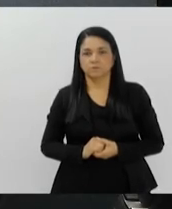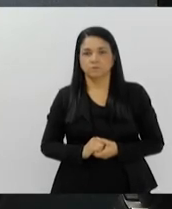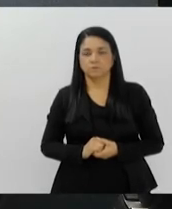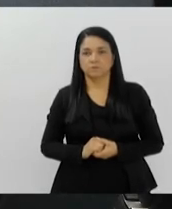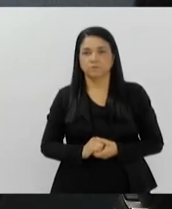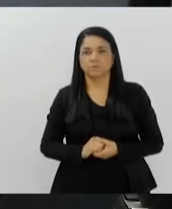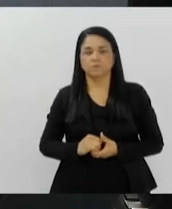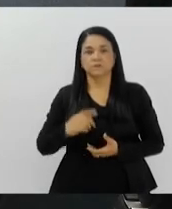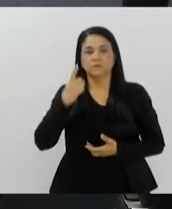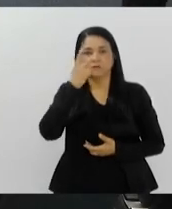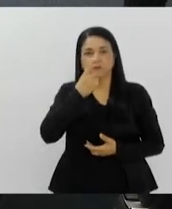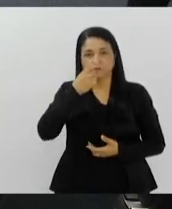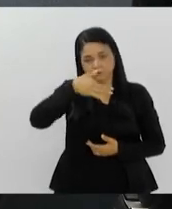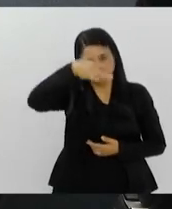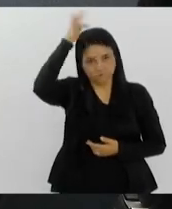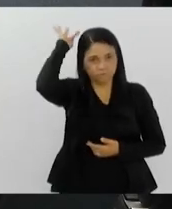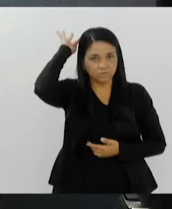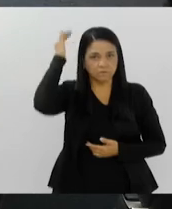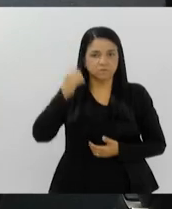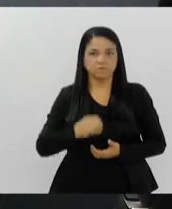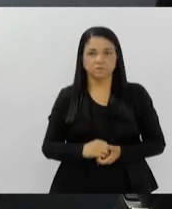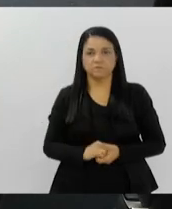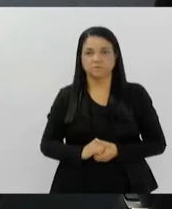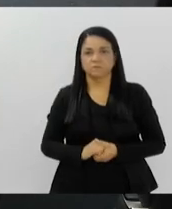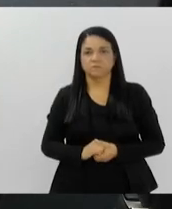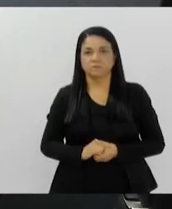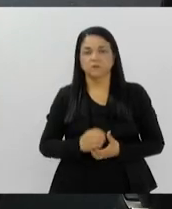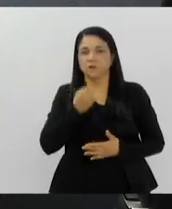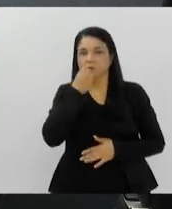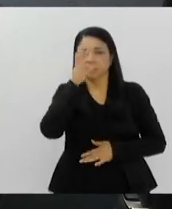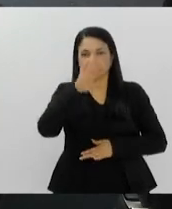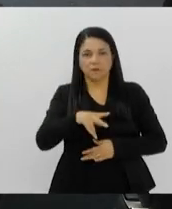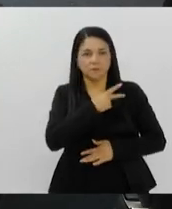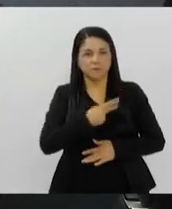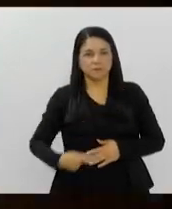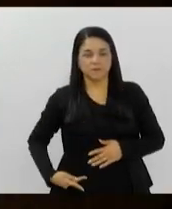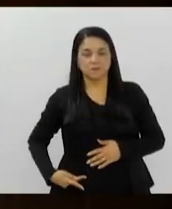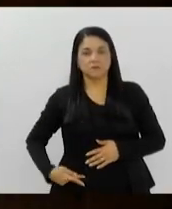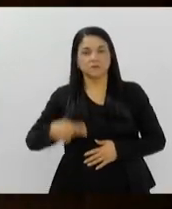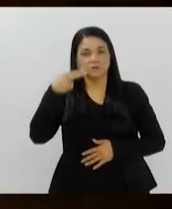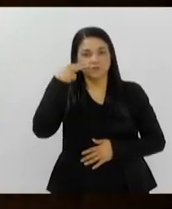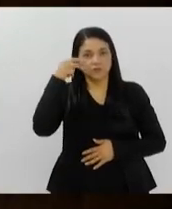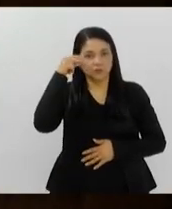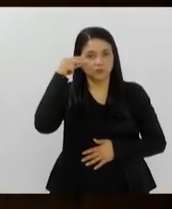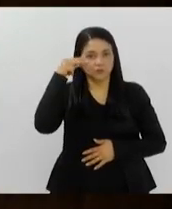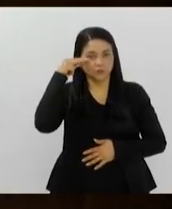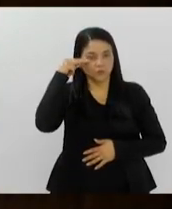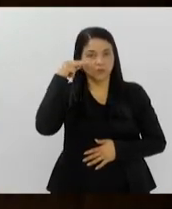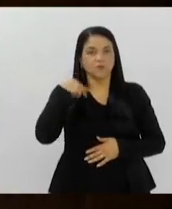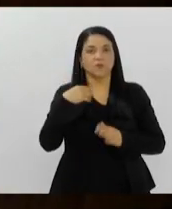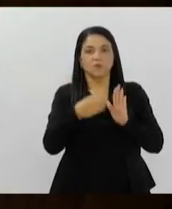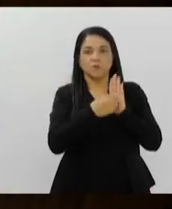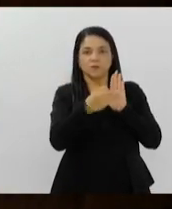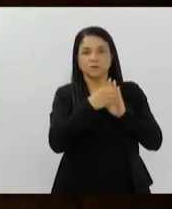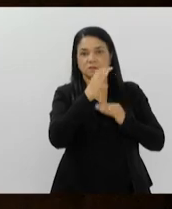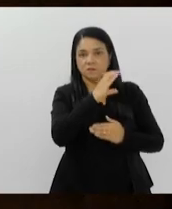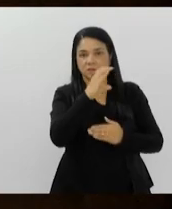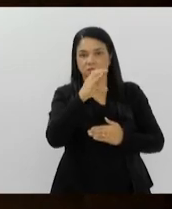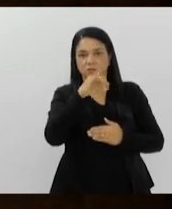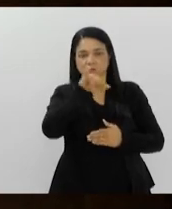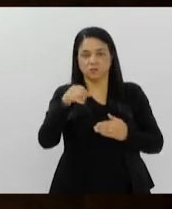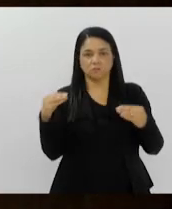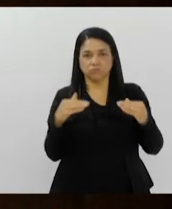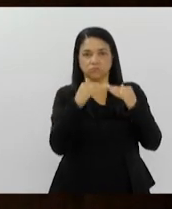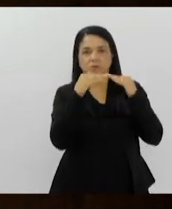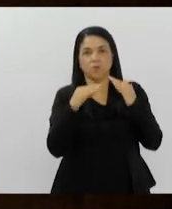Deputado Fred Pacheco. Boa tarde, presidente Aju. O parecer da CCJ é pela legalidade com